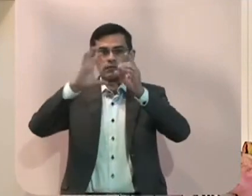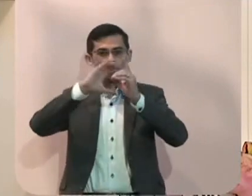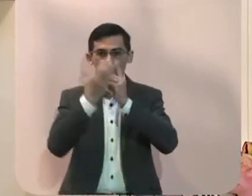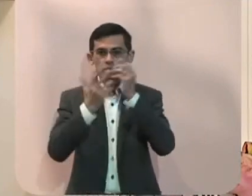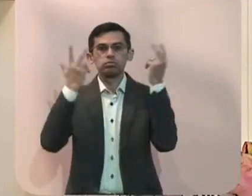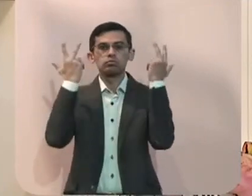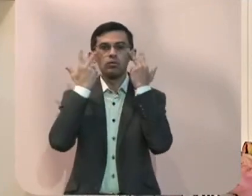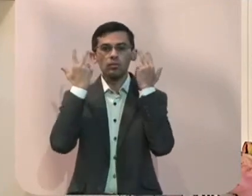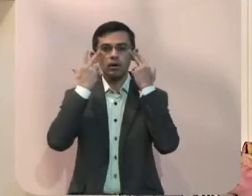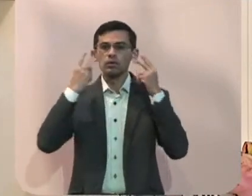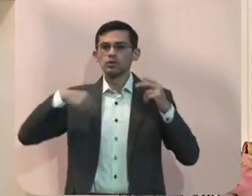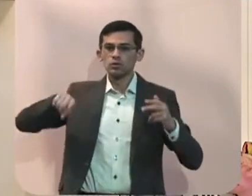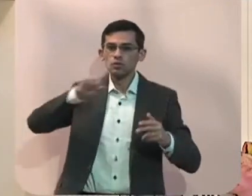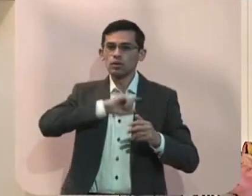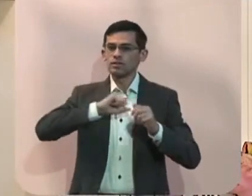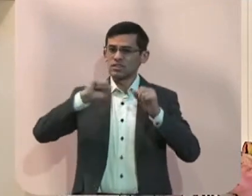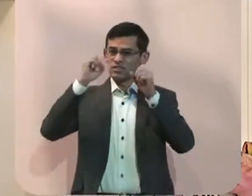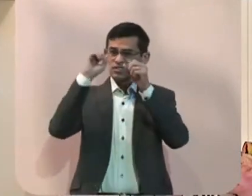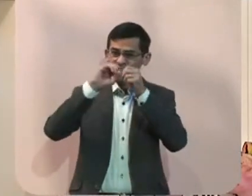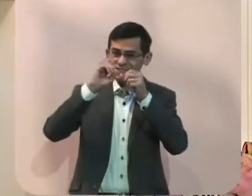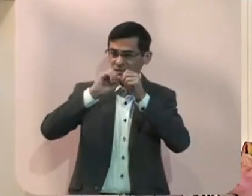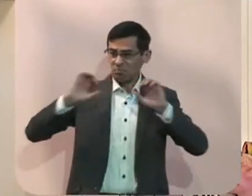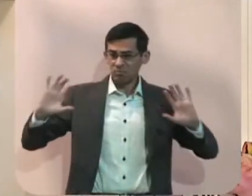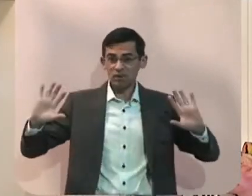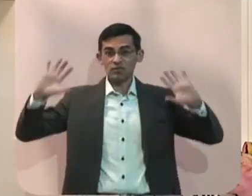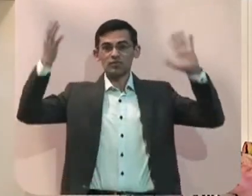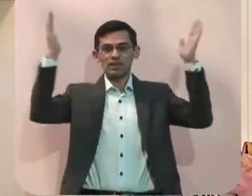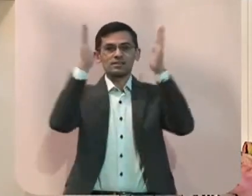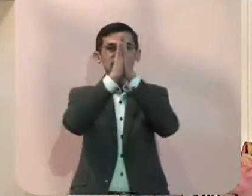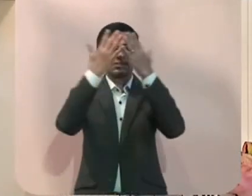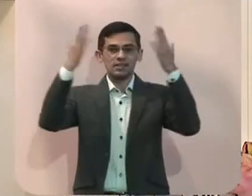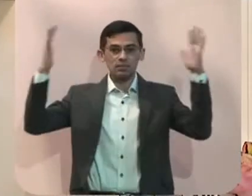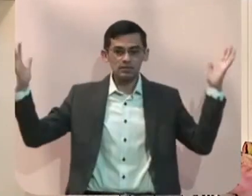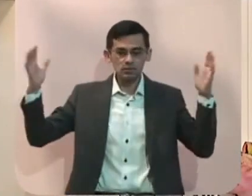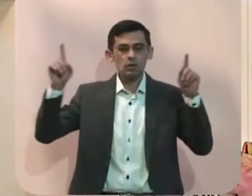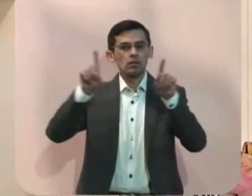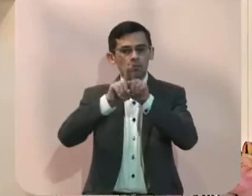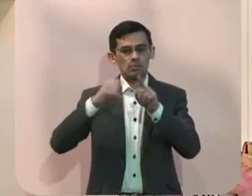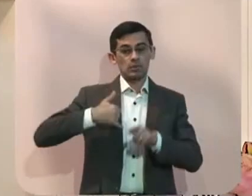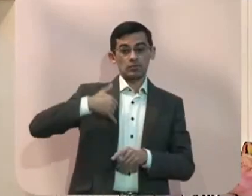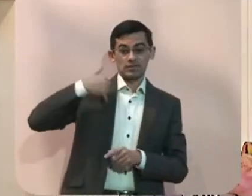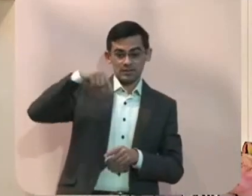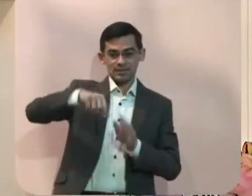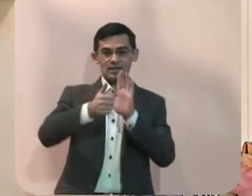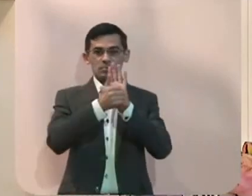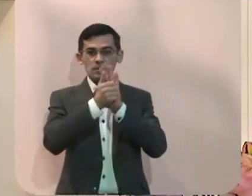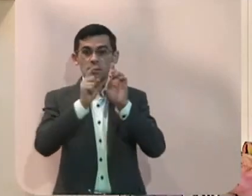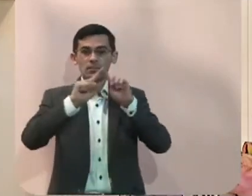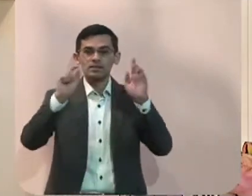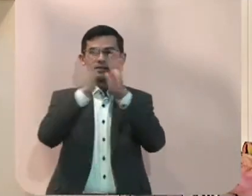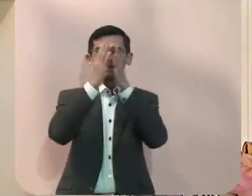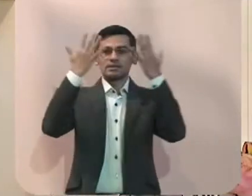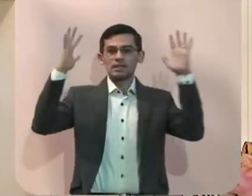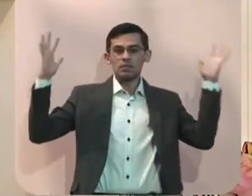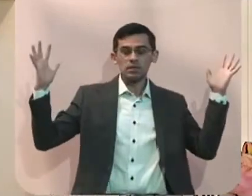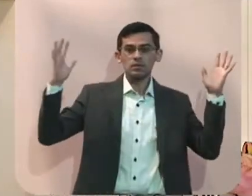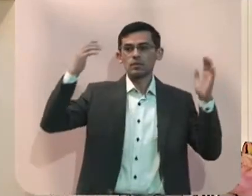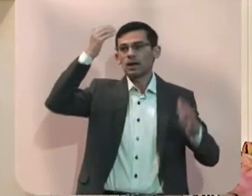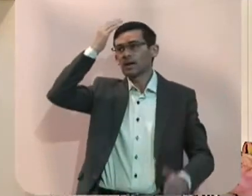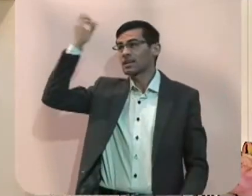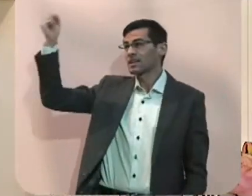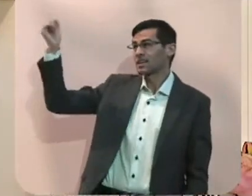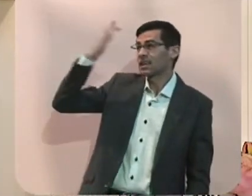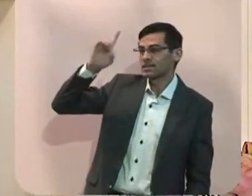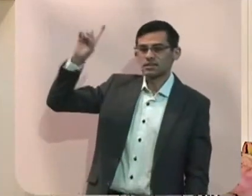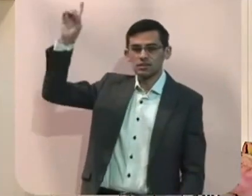cultos, a gente possa fazer uma grande festa de celebração, não só pelo aniversário, mas celebrando a graça de Deus na